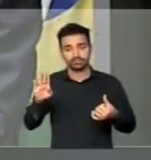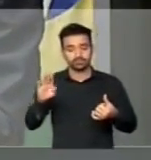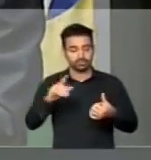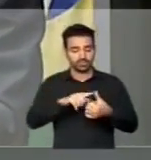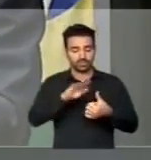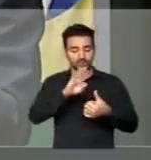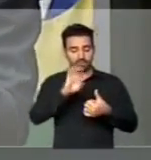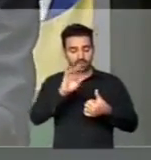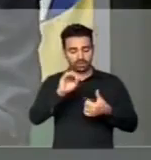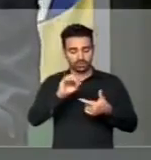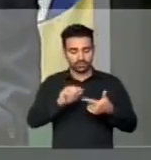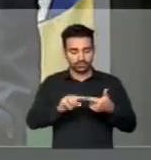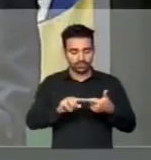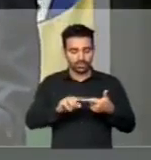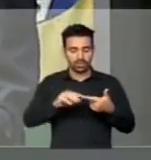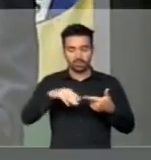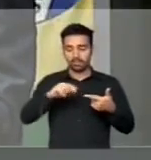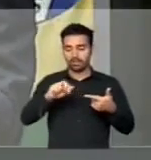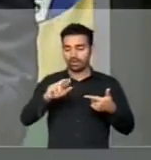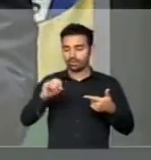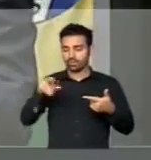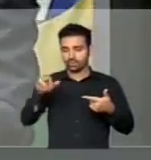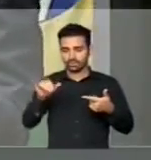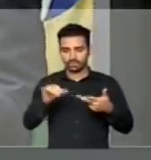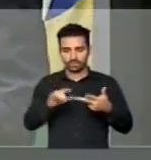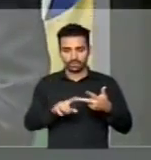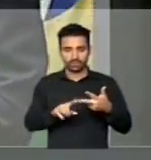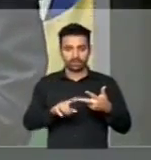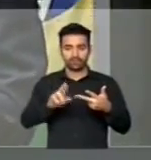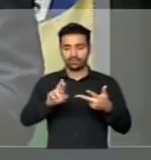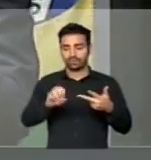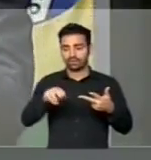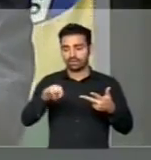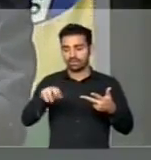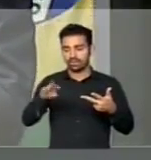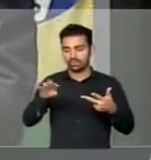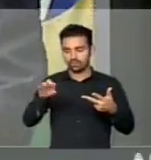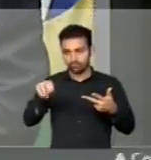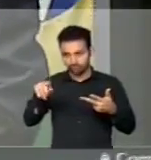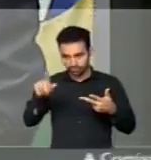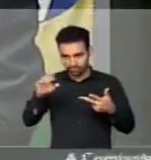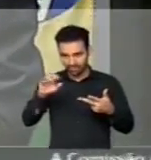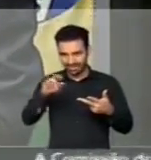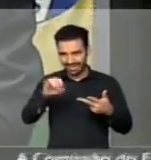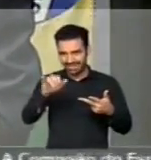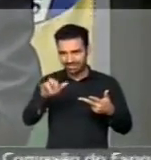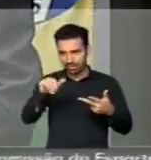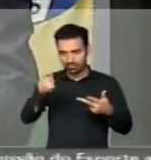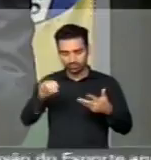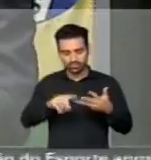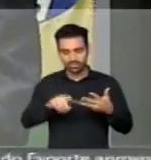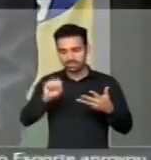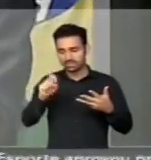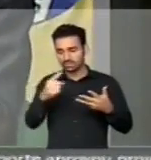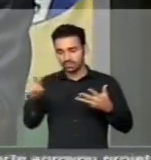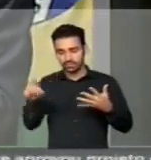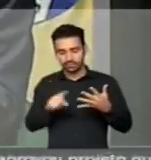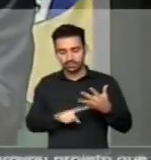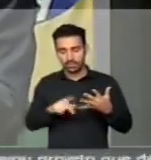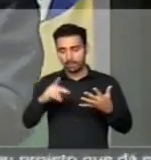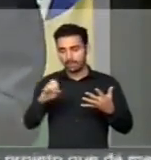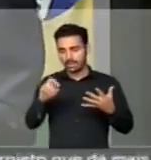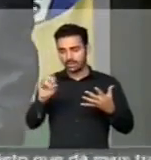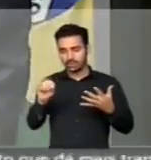Governador Beto Richa, governador Marconi Perillo, governador Reinaldo Azambuja, governador Simão Jatene, governador Pedro